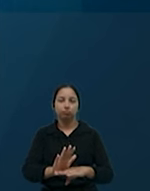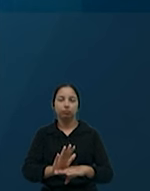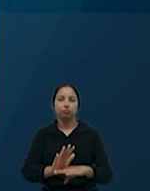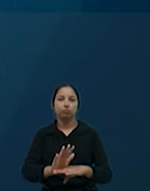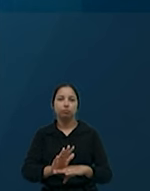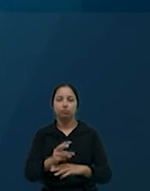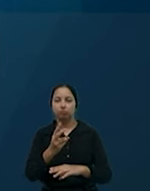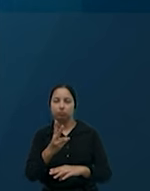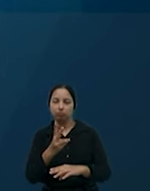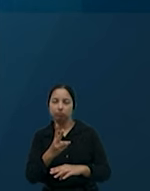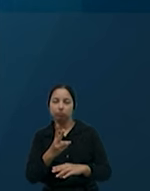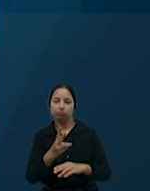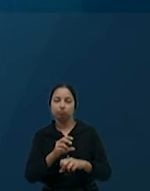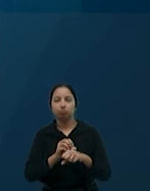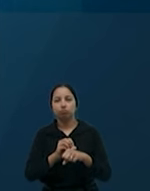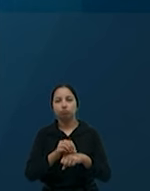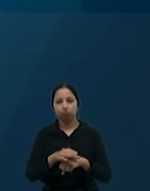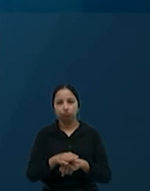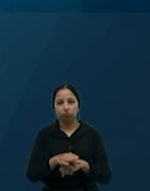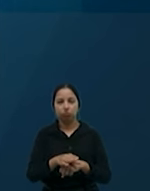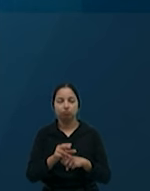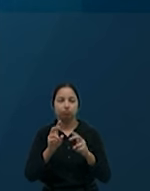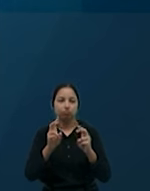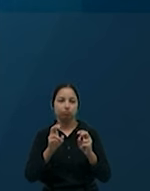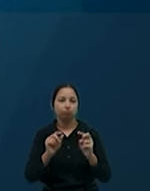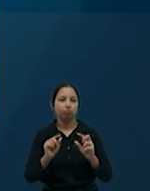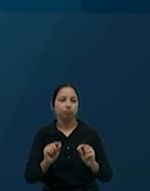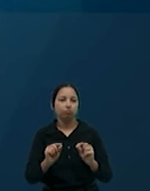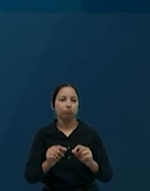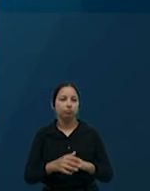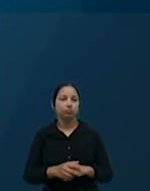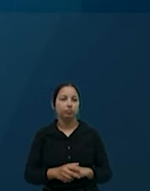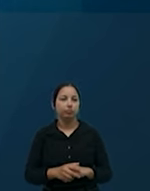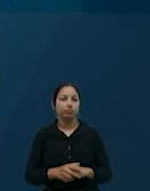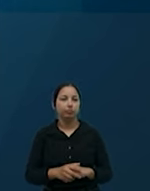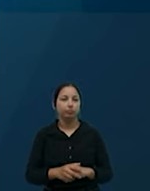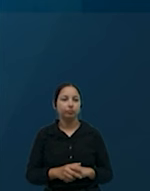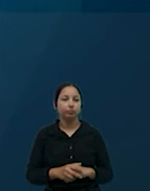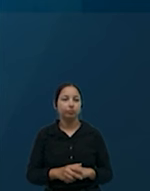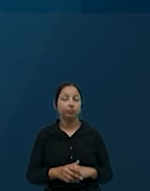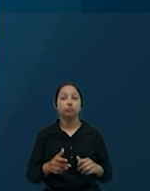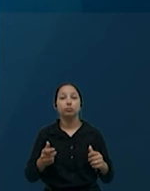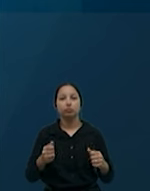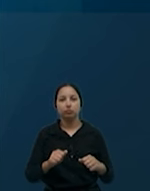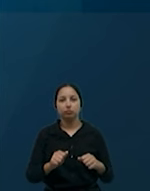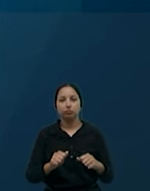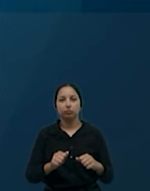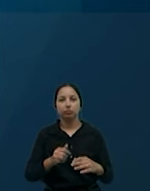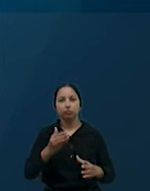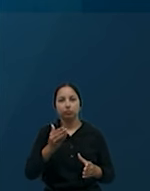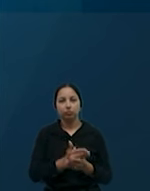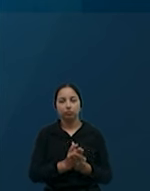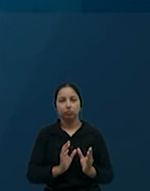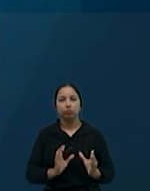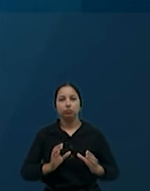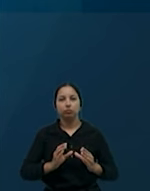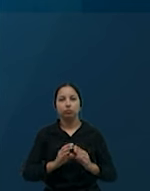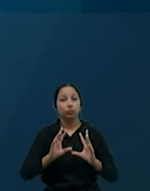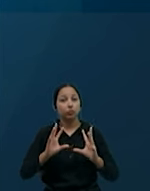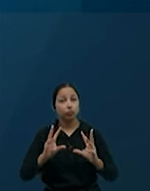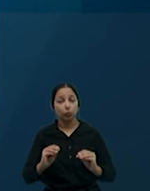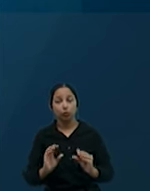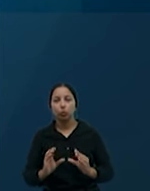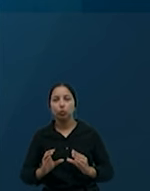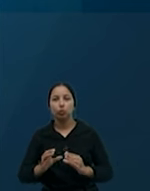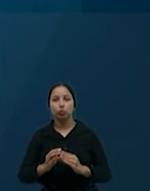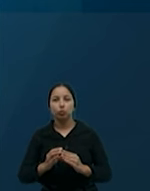de tese da seguinte forma. Podem ser beneficiários de ação coletiva toda a categoria profissional representada pelo sindicato autor